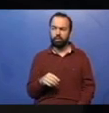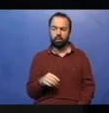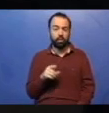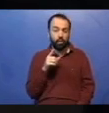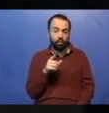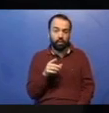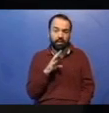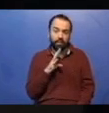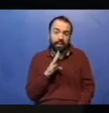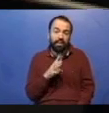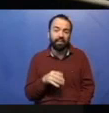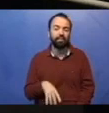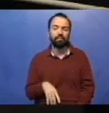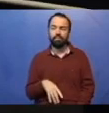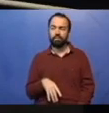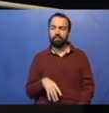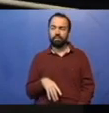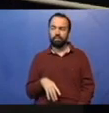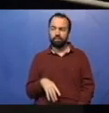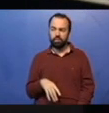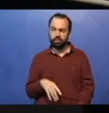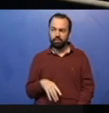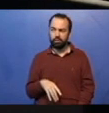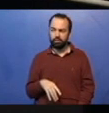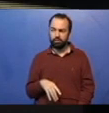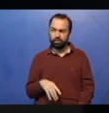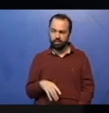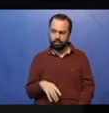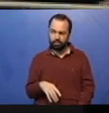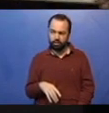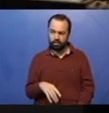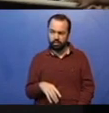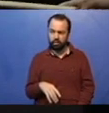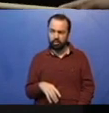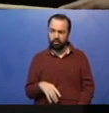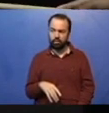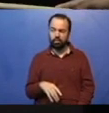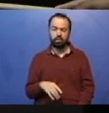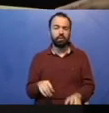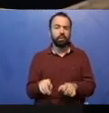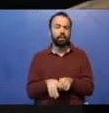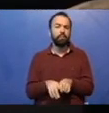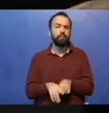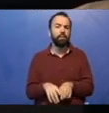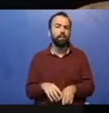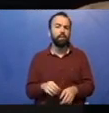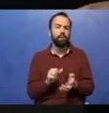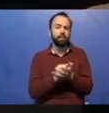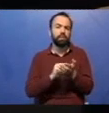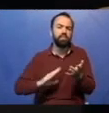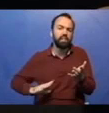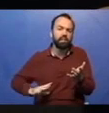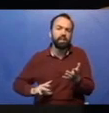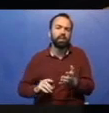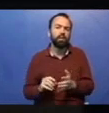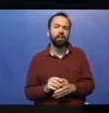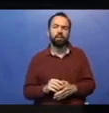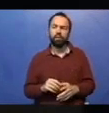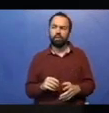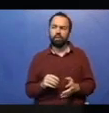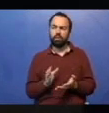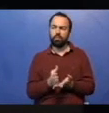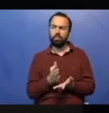Você Sabia, página 275. E vamos também fazer algumas atividades, das